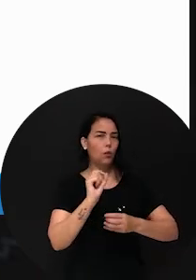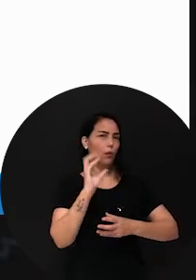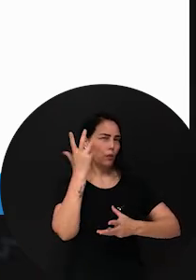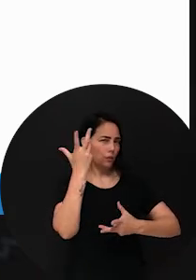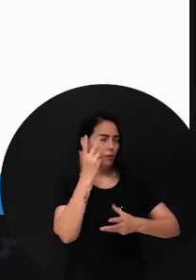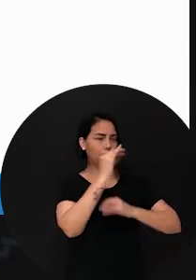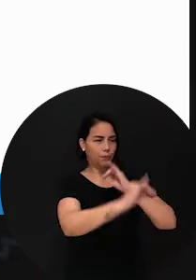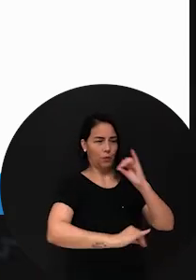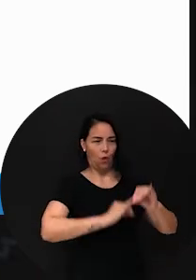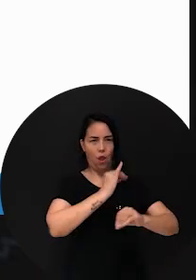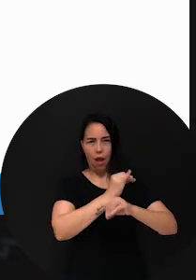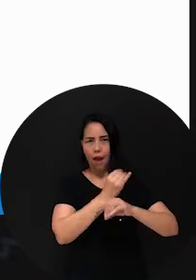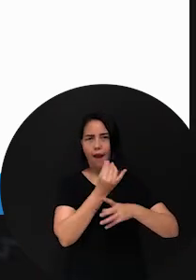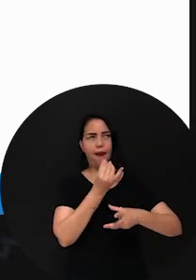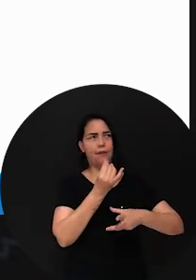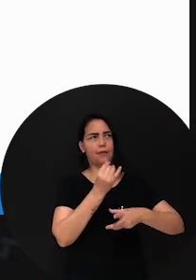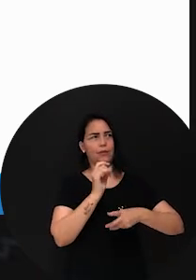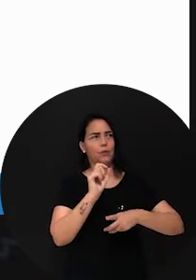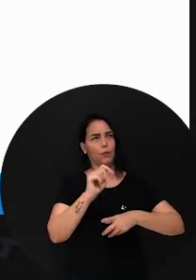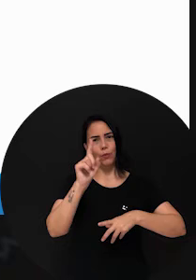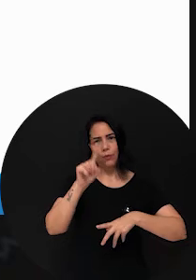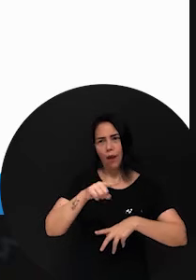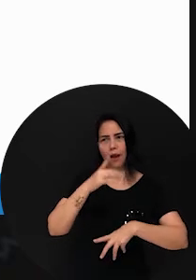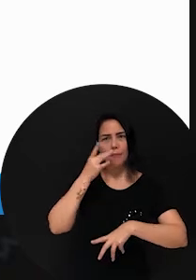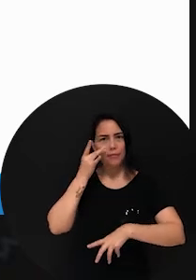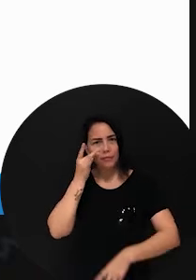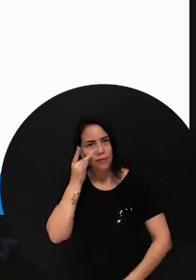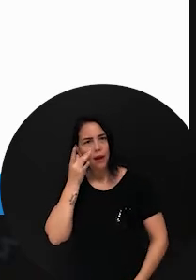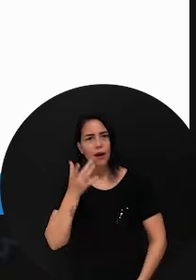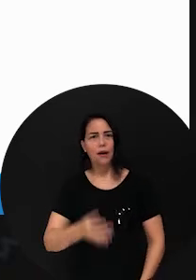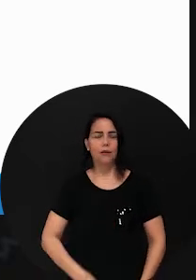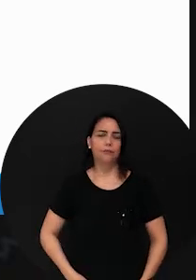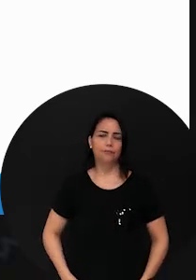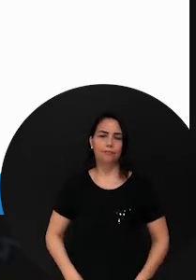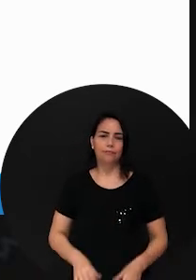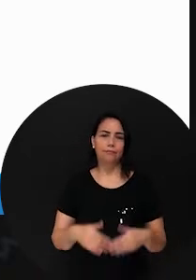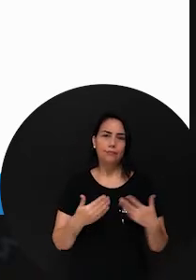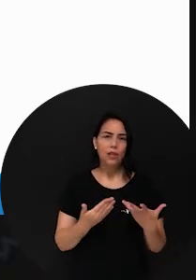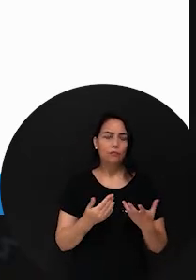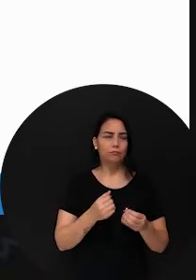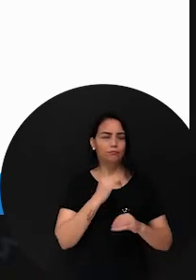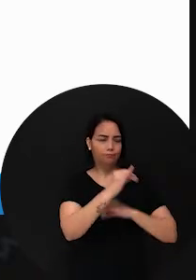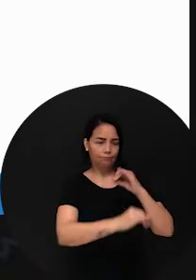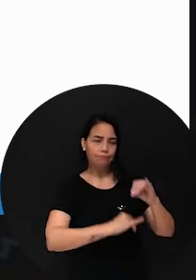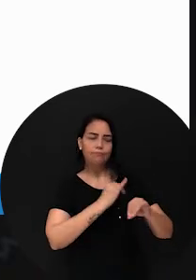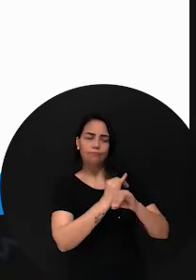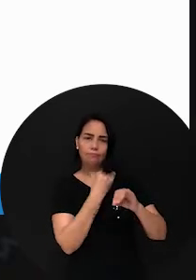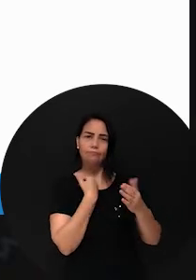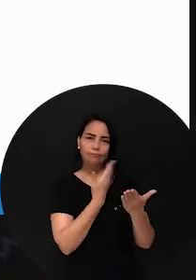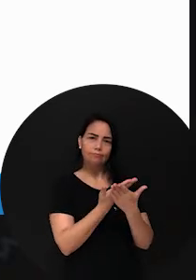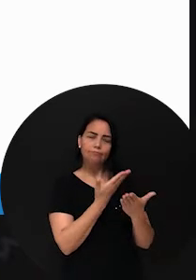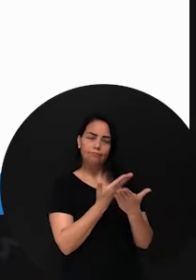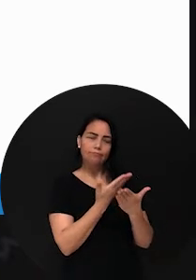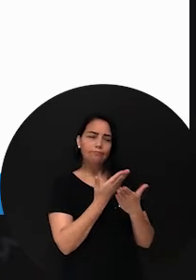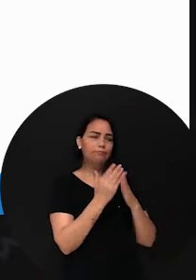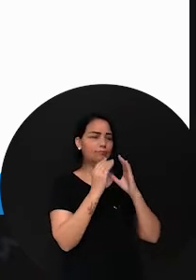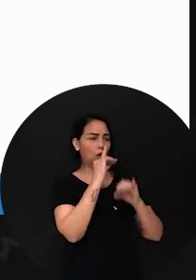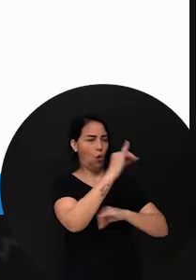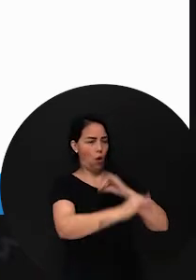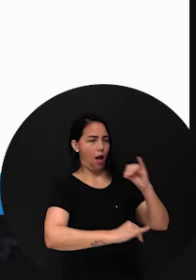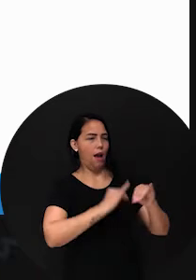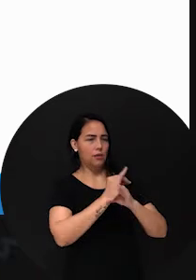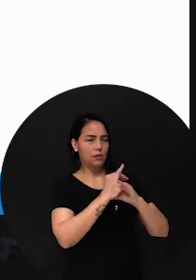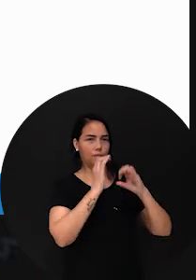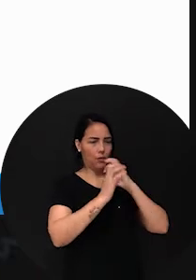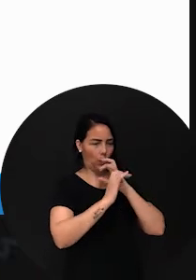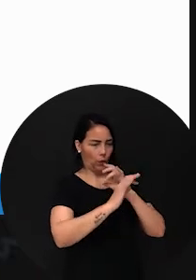ocorrendo online e o que está ocorrendo presencial. Mas a aula de flauta, então, é uma que está sendo online. Então, eu faço a minha aula de flauta online. E aí, eu